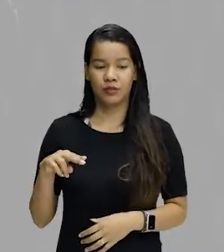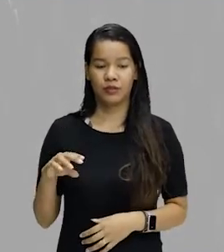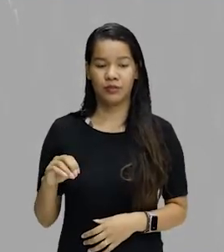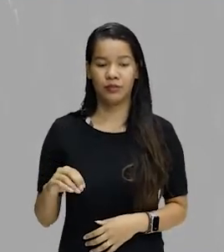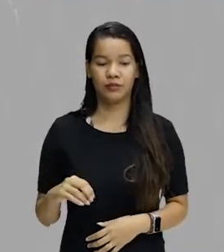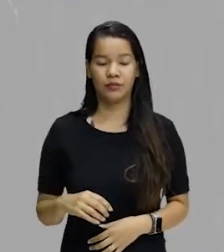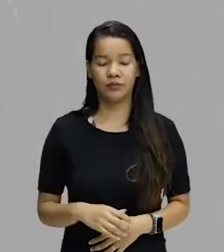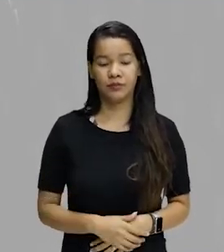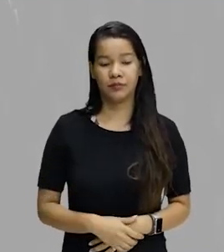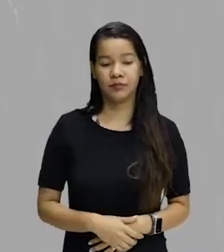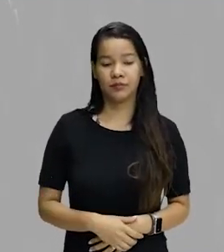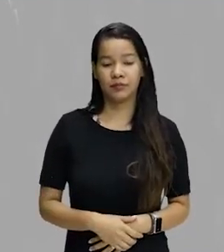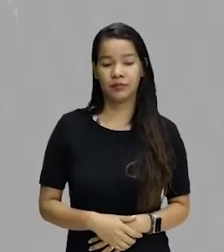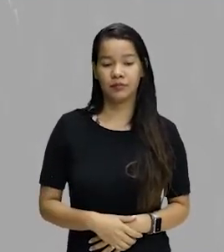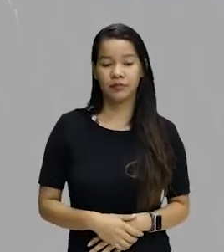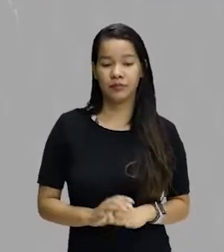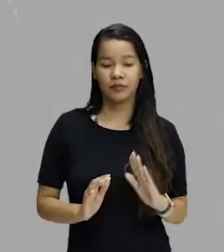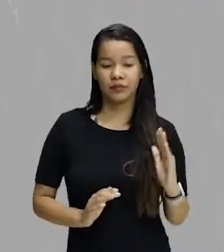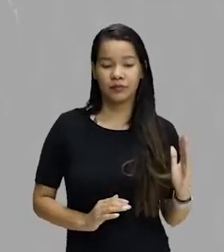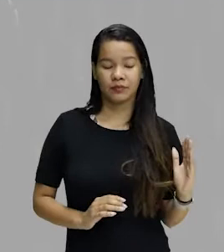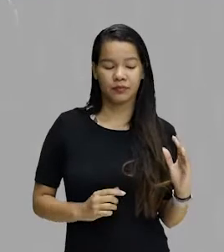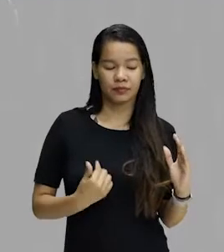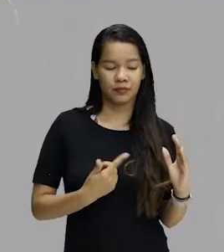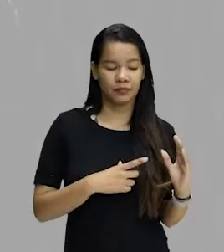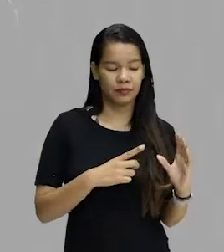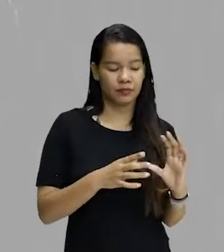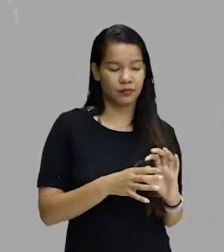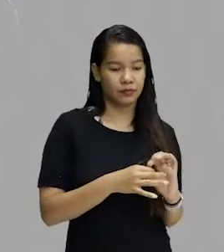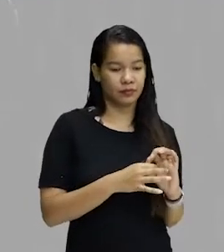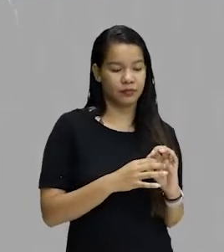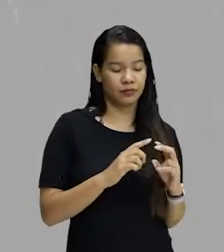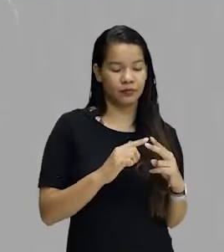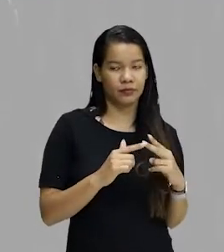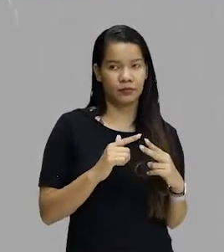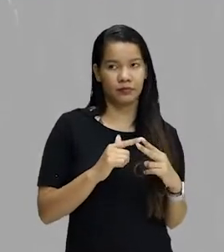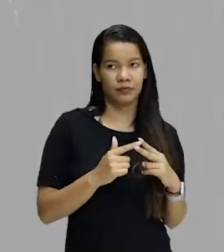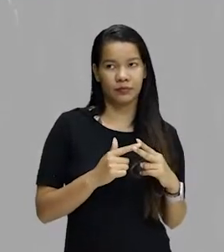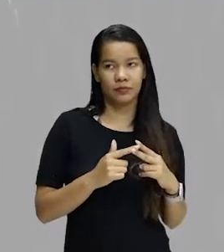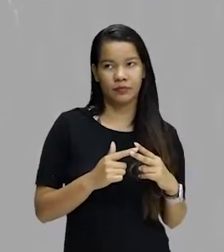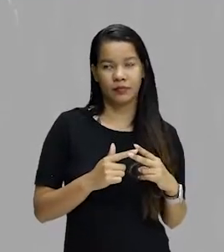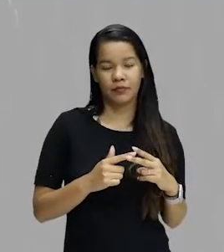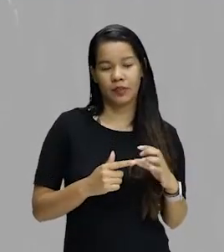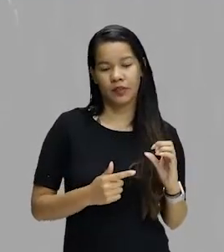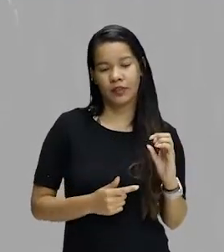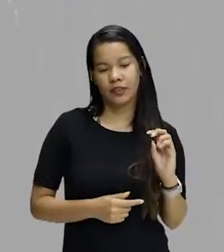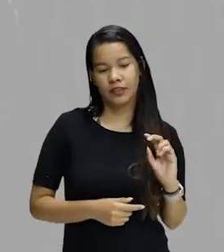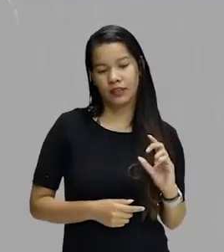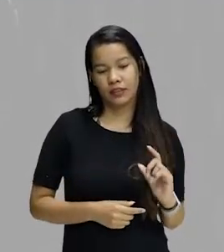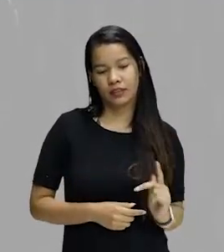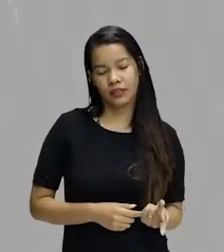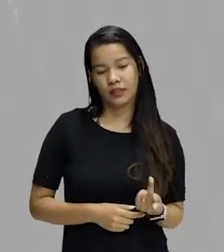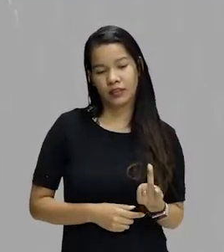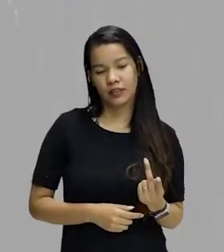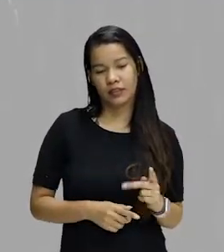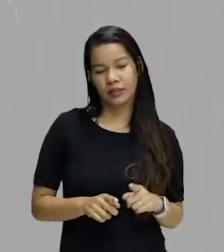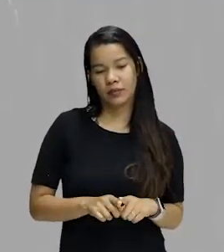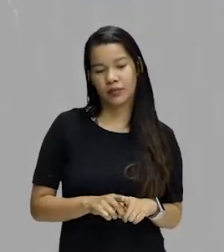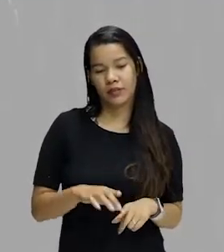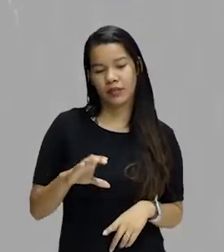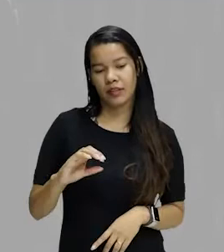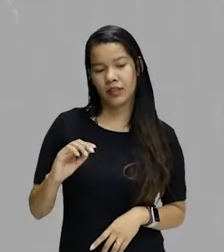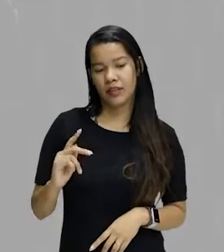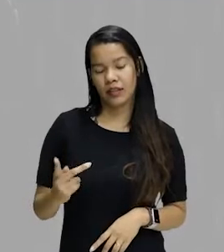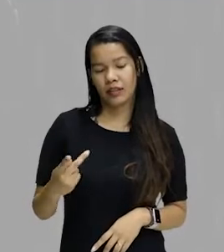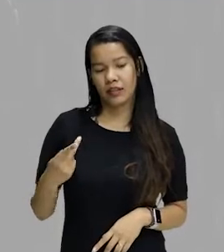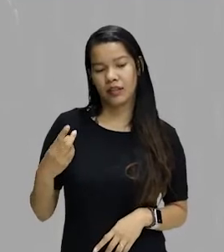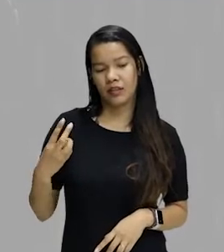but-1-eno. Bem aqui na extremidade, nós temos a ligação dupla, onde nós temos o CH e o CH2. Ele